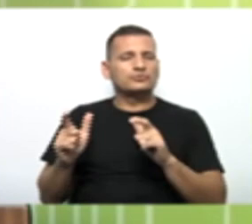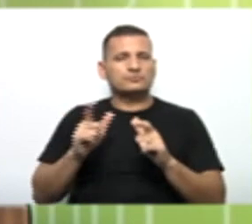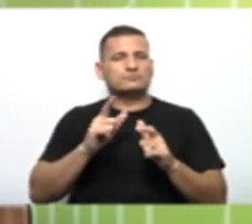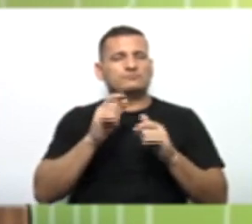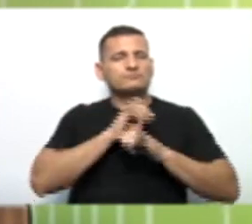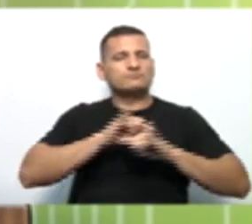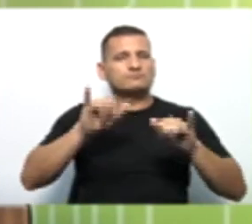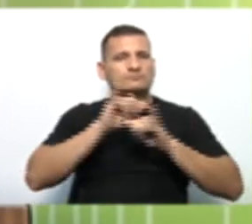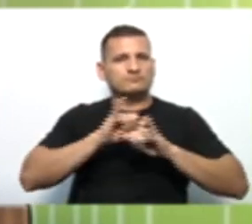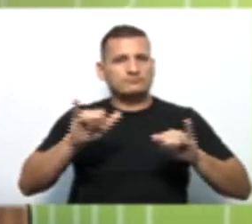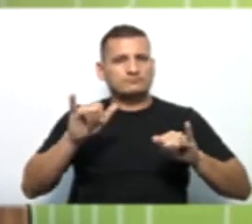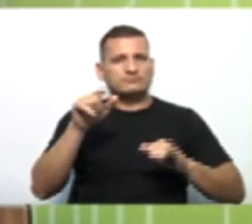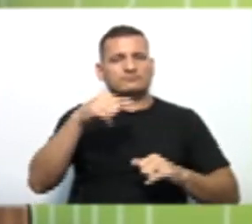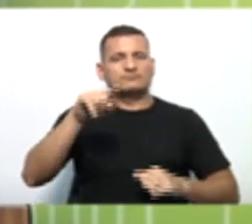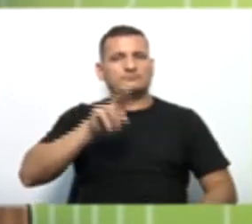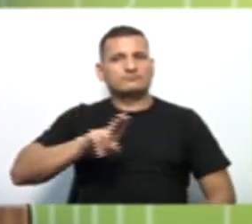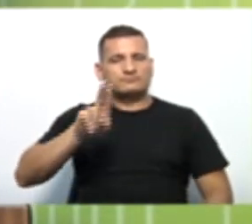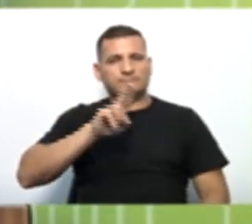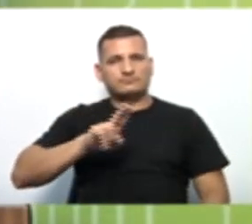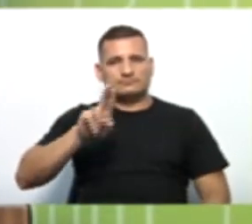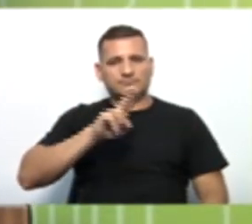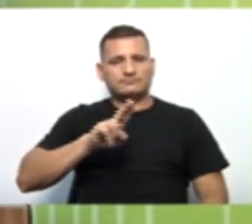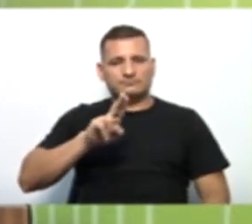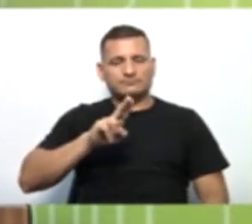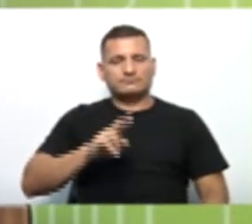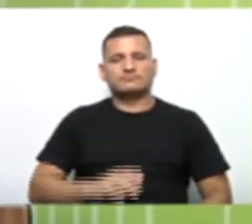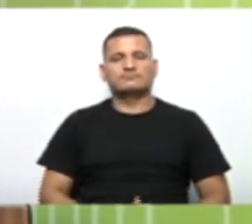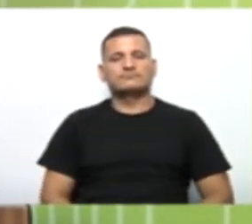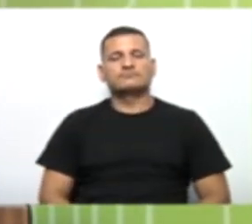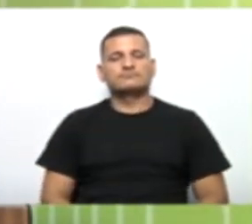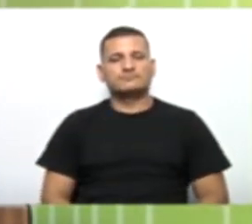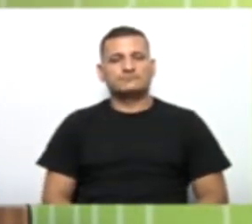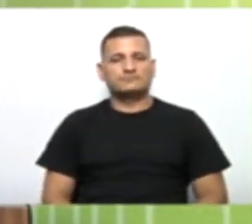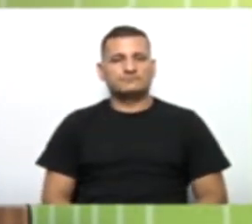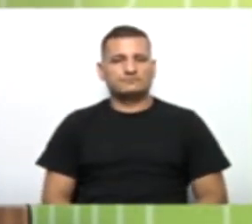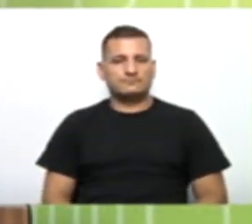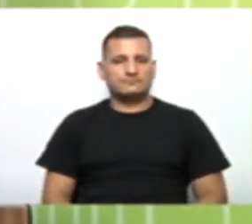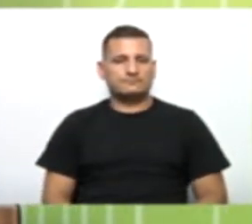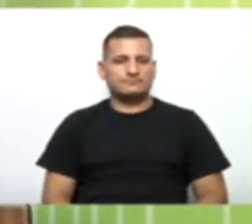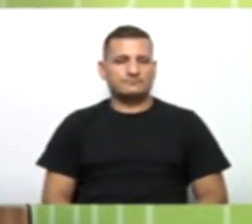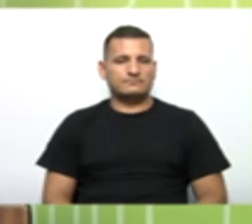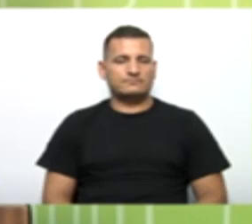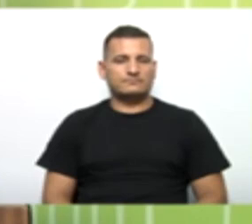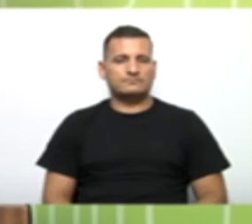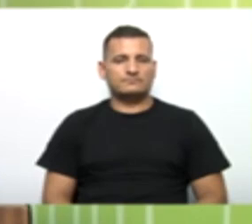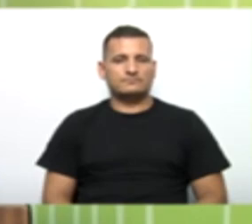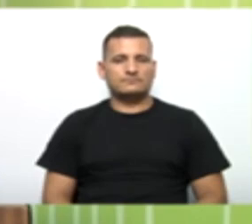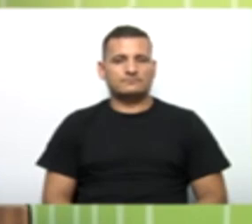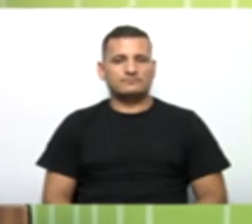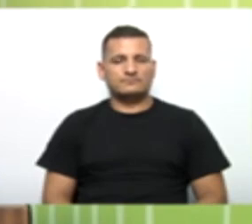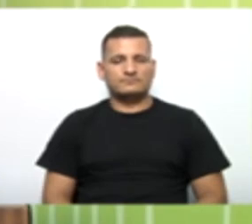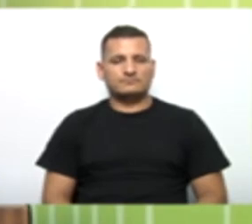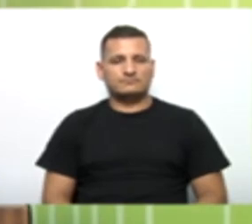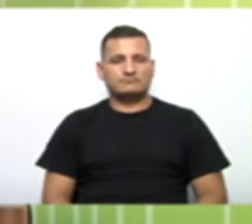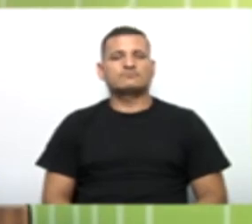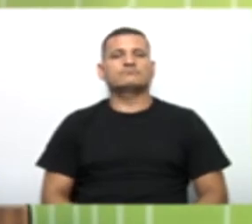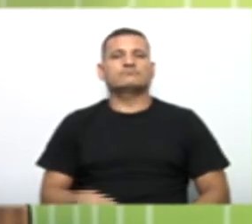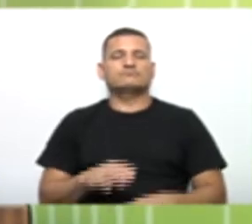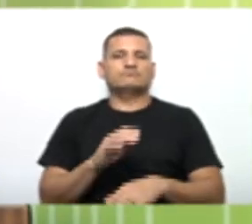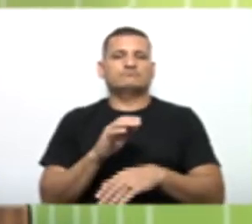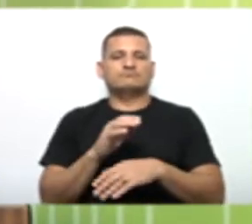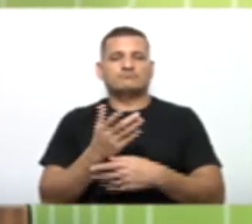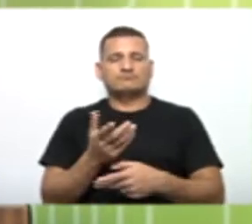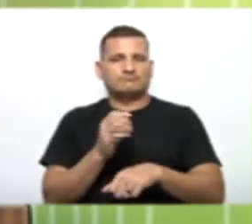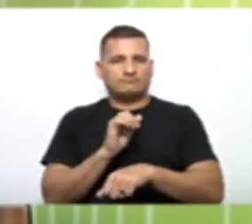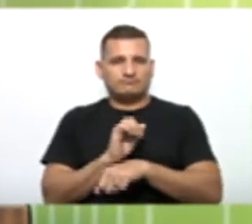que vocês vão utilizar para a divulgação do código de ética que vocês vão construir esperamos que todos